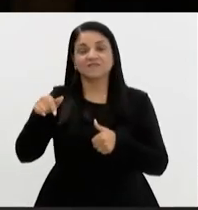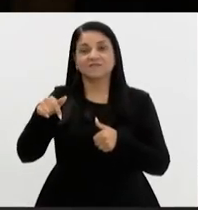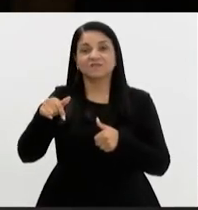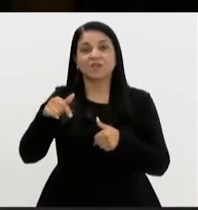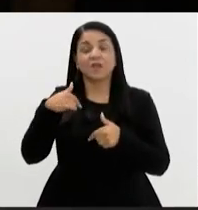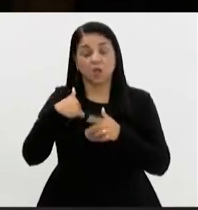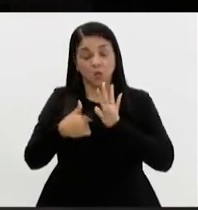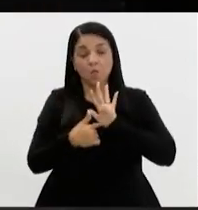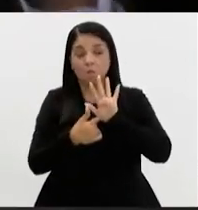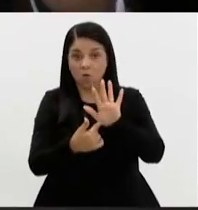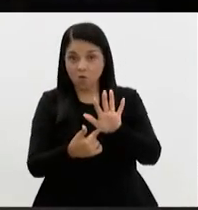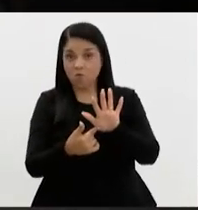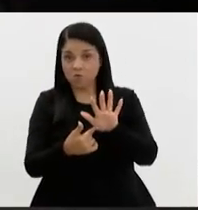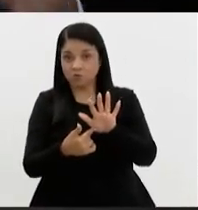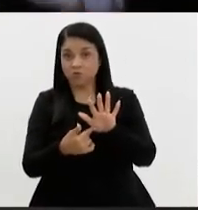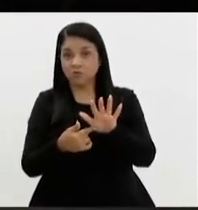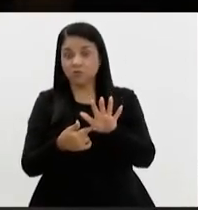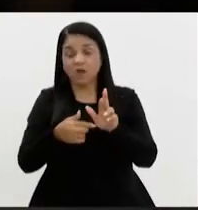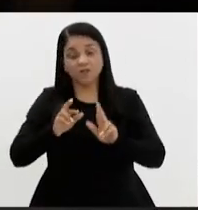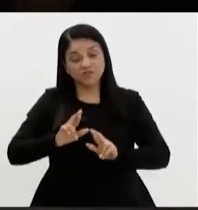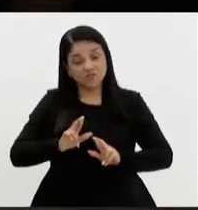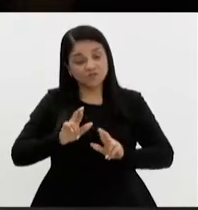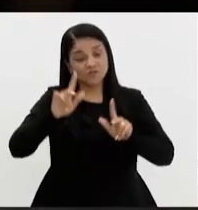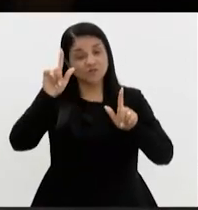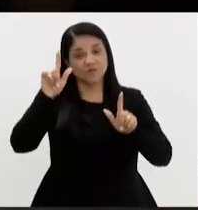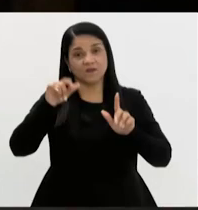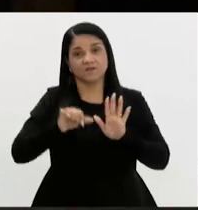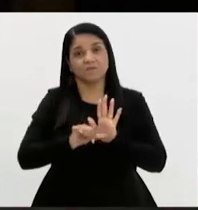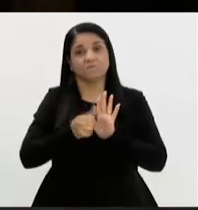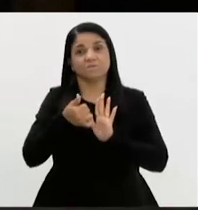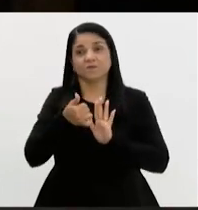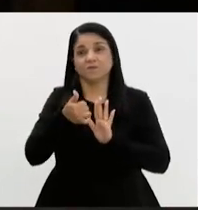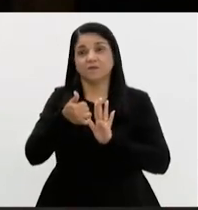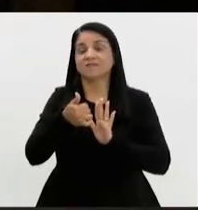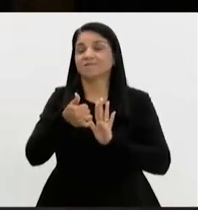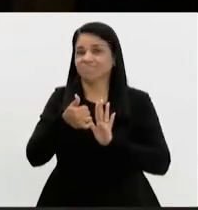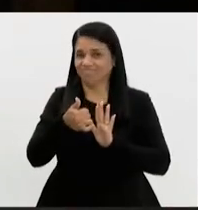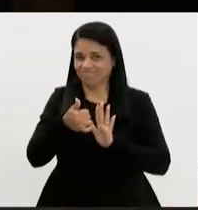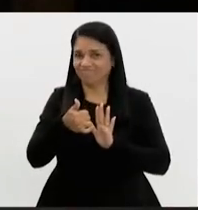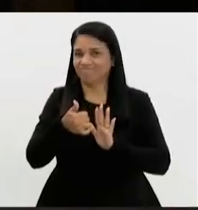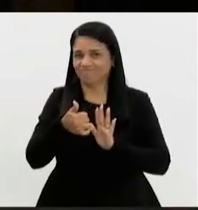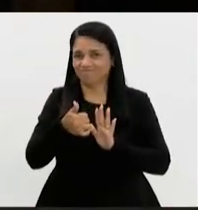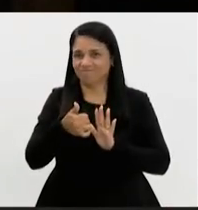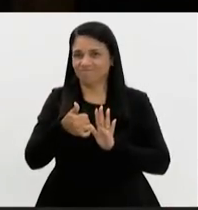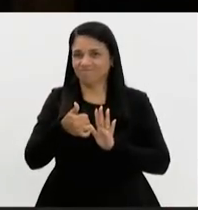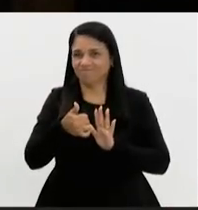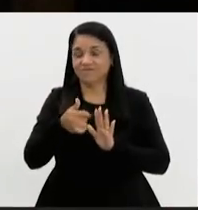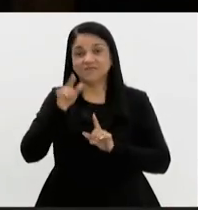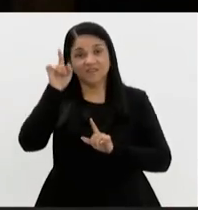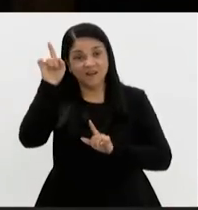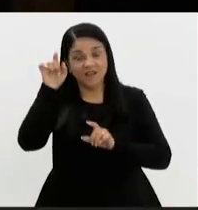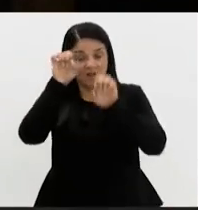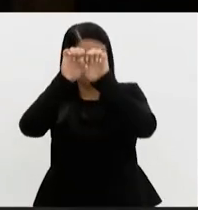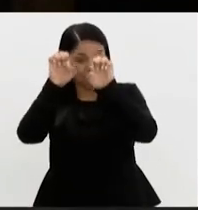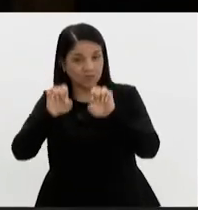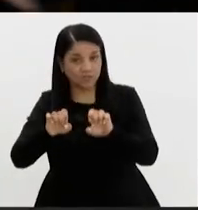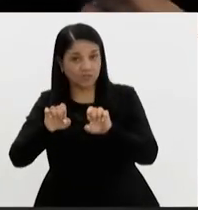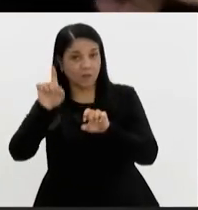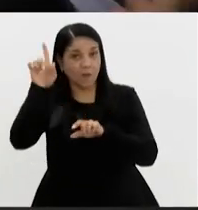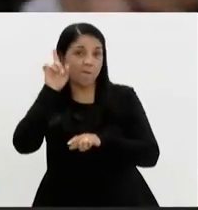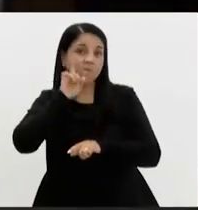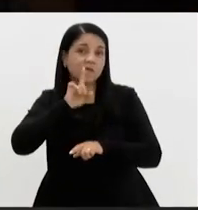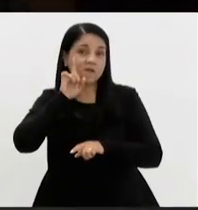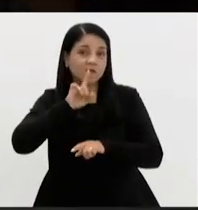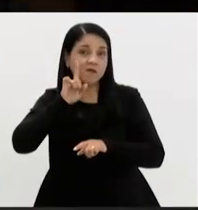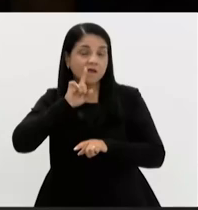aponto a primeira diferença bastante significativa No que diz respeito ao sistema americano que eu